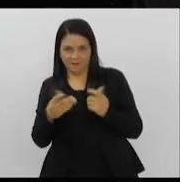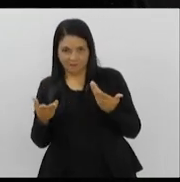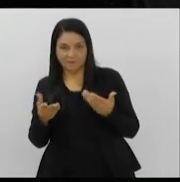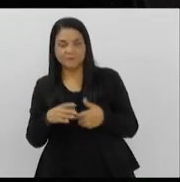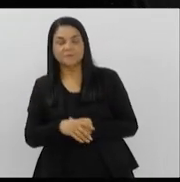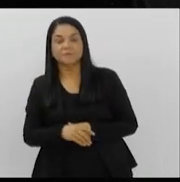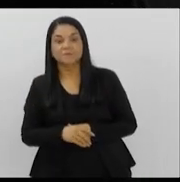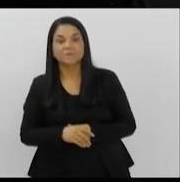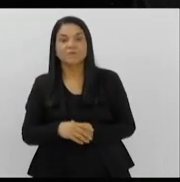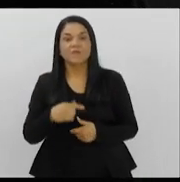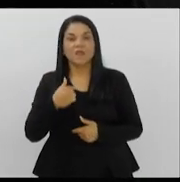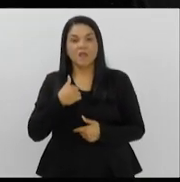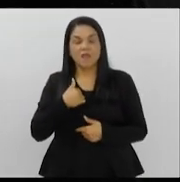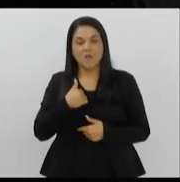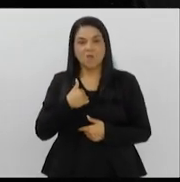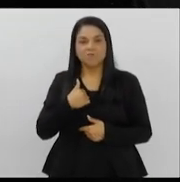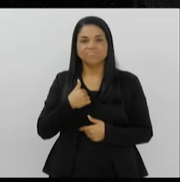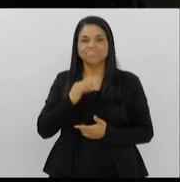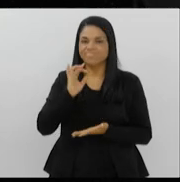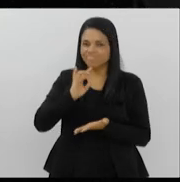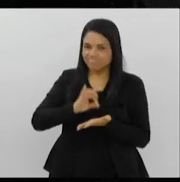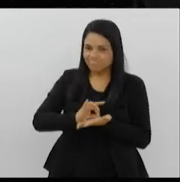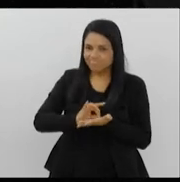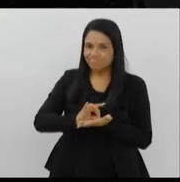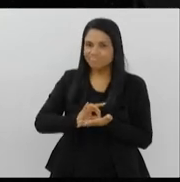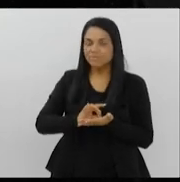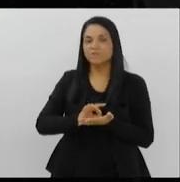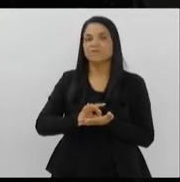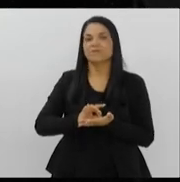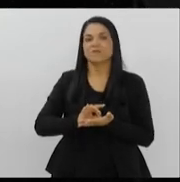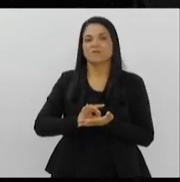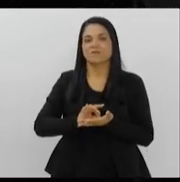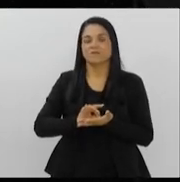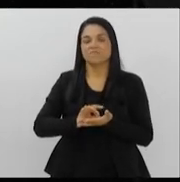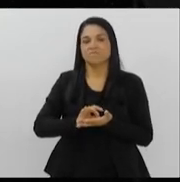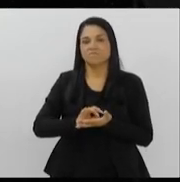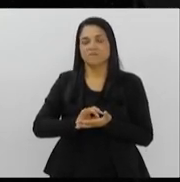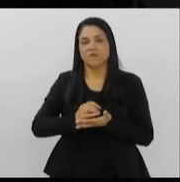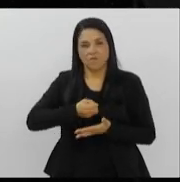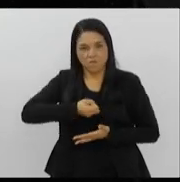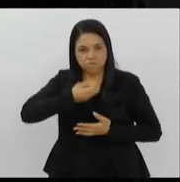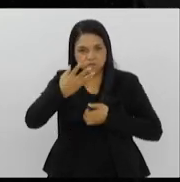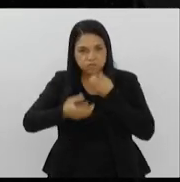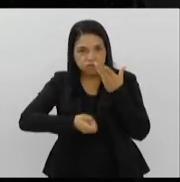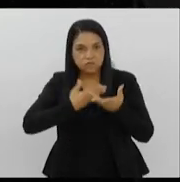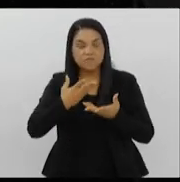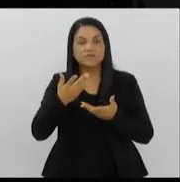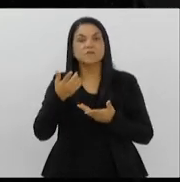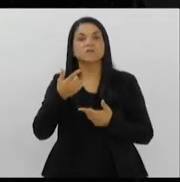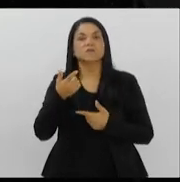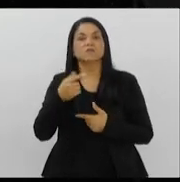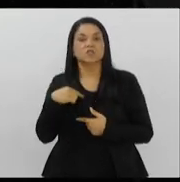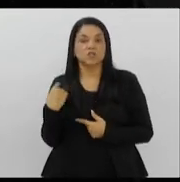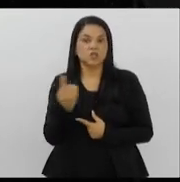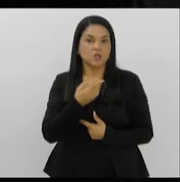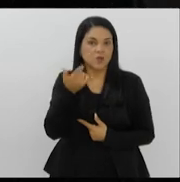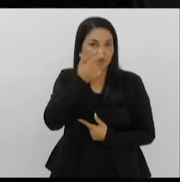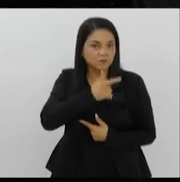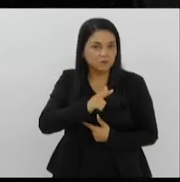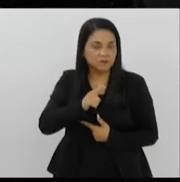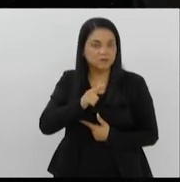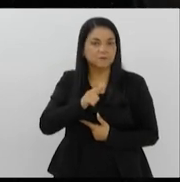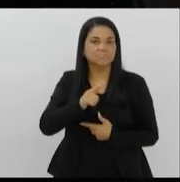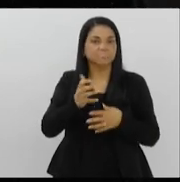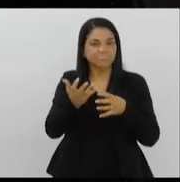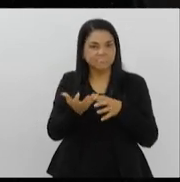eu advogo é que a gente conseguisse, lá no Congresso